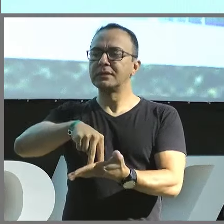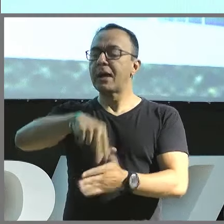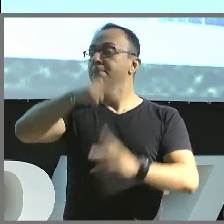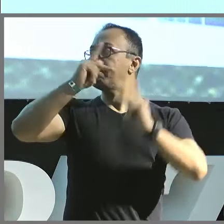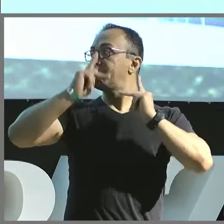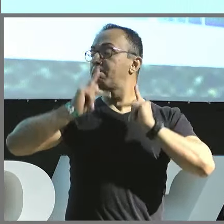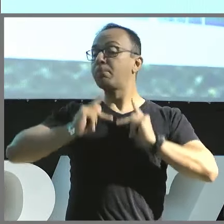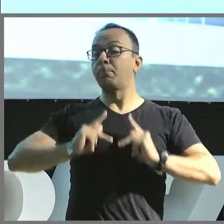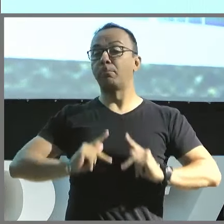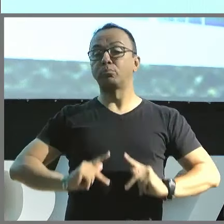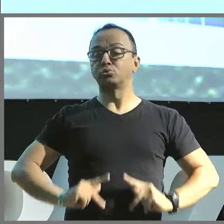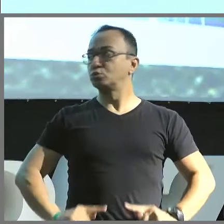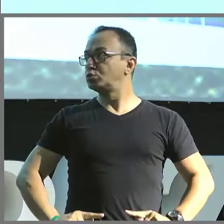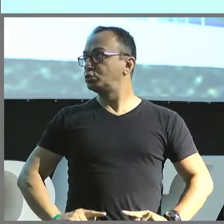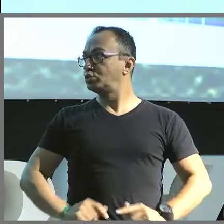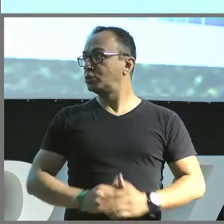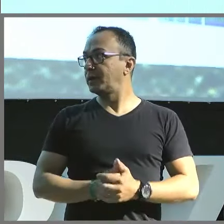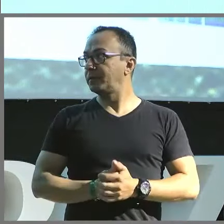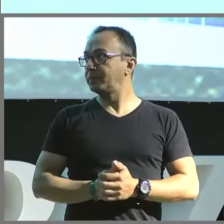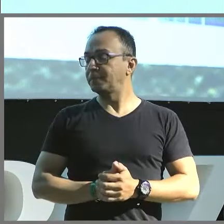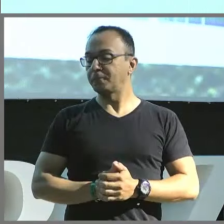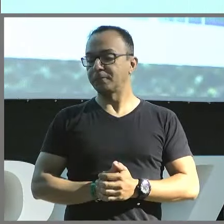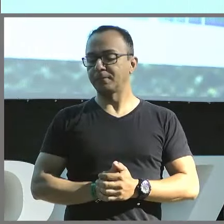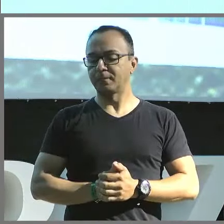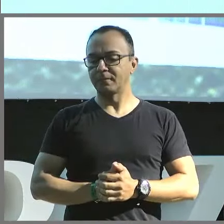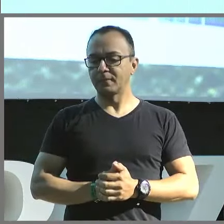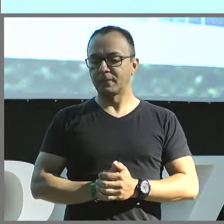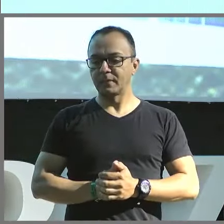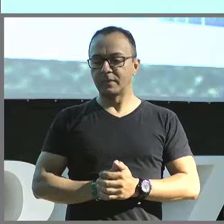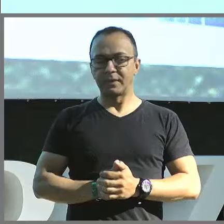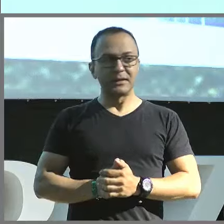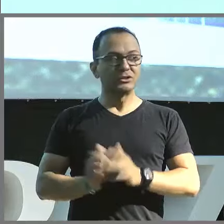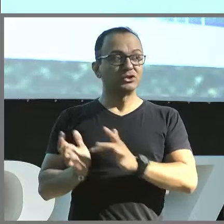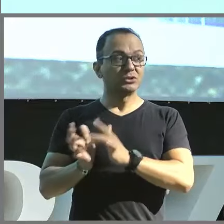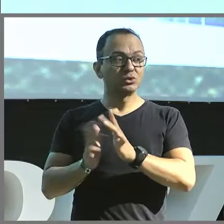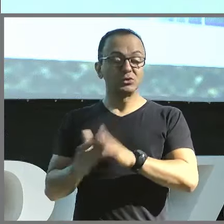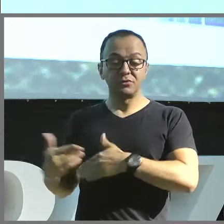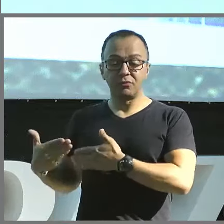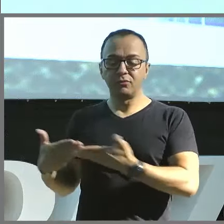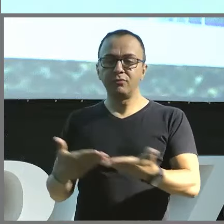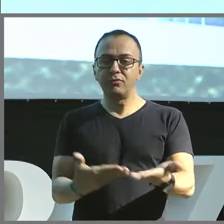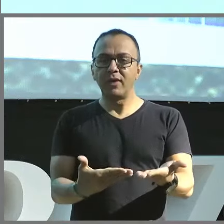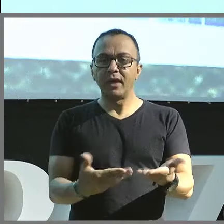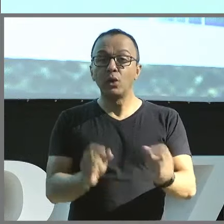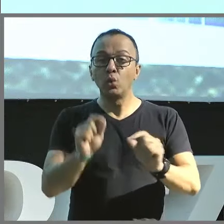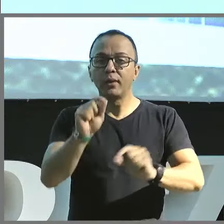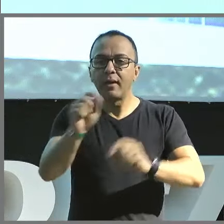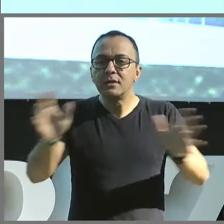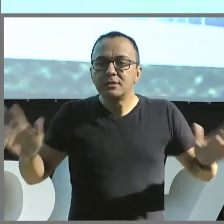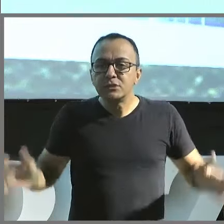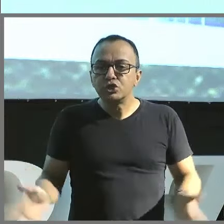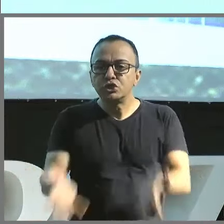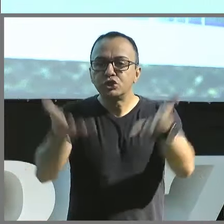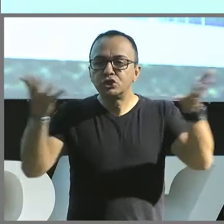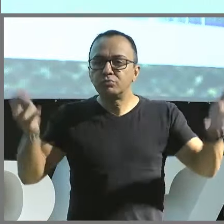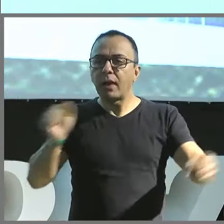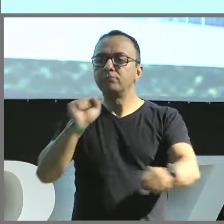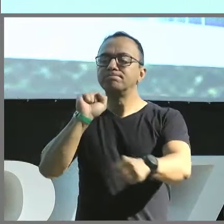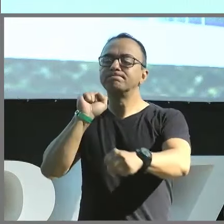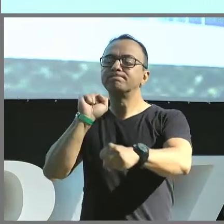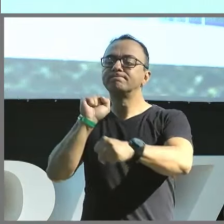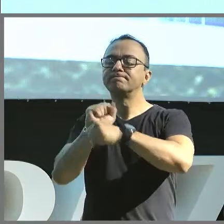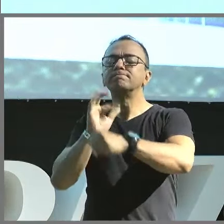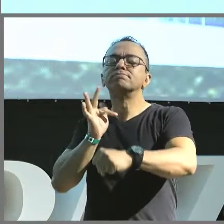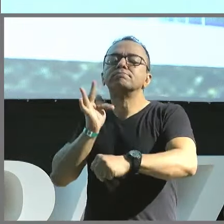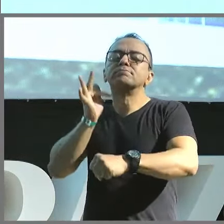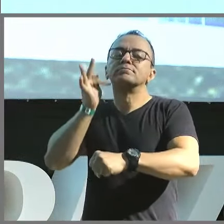os discípulos, nada. Ele veio nos insuflar a esperança. Ele veio como alguém que